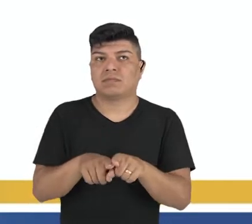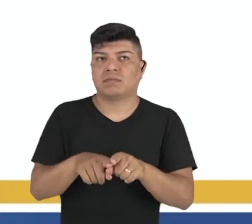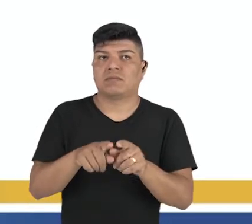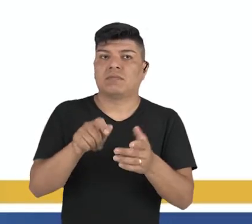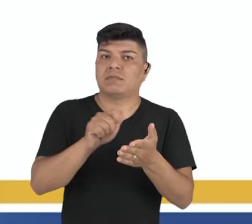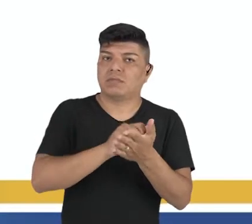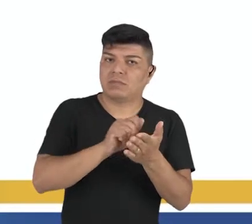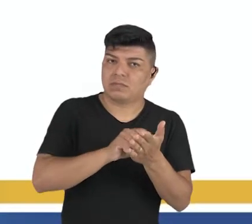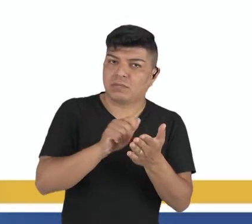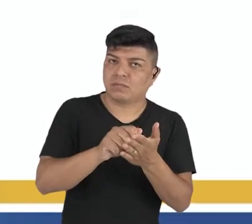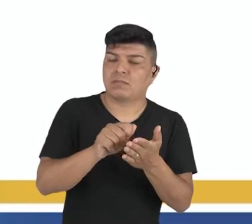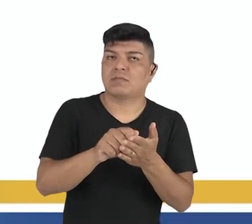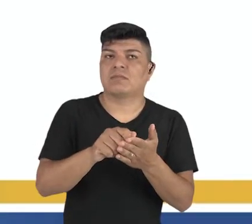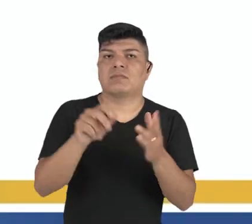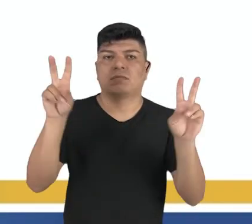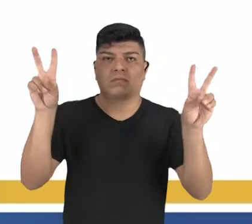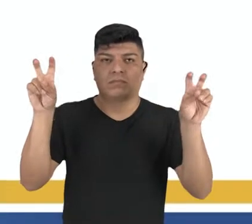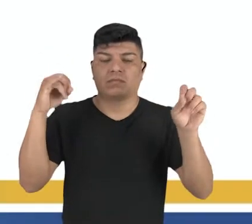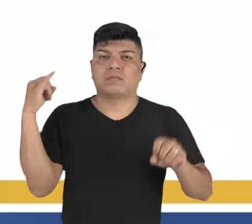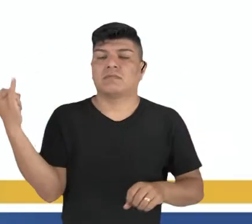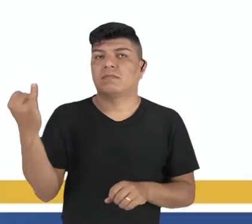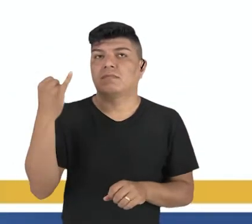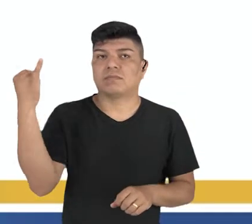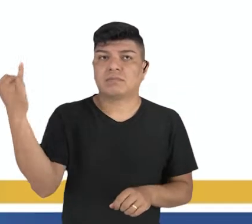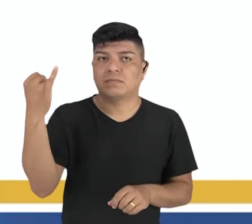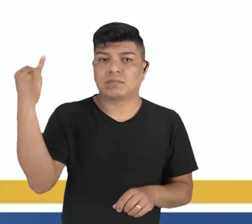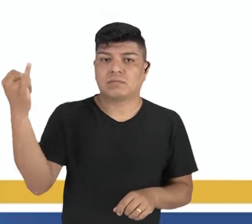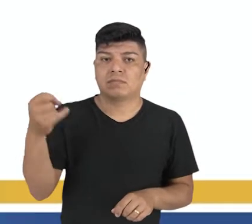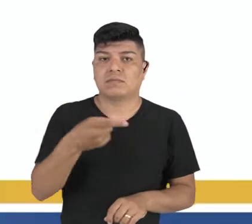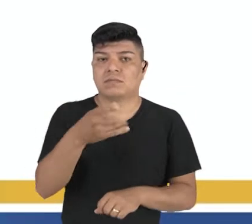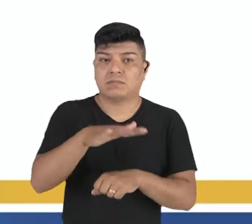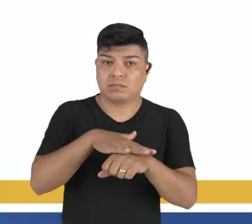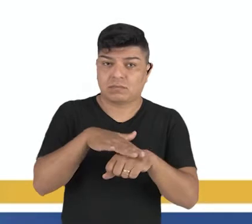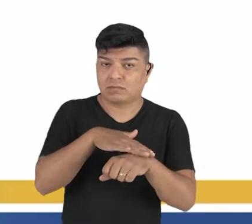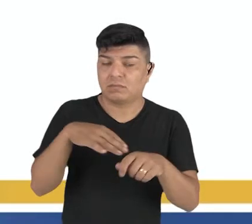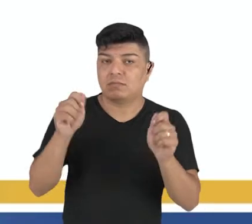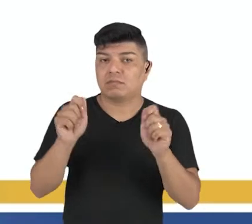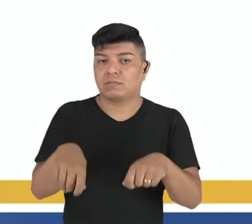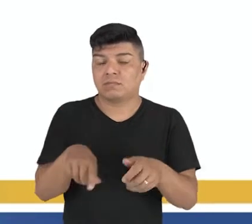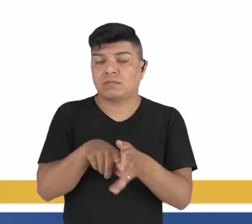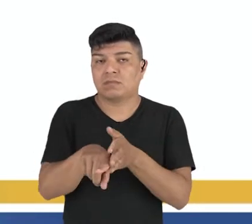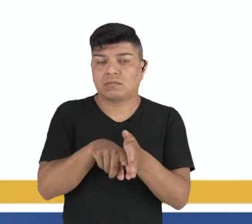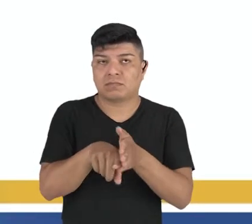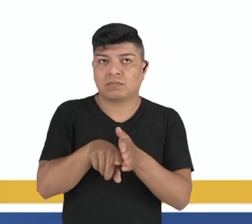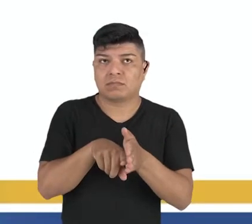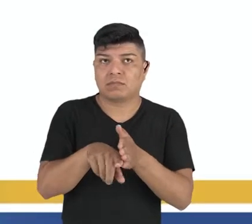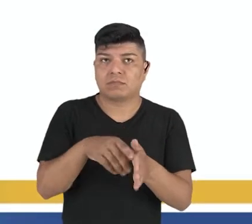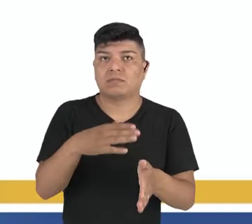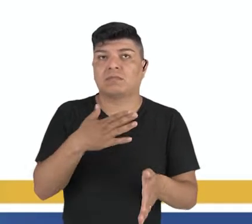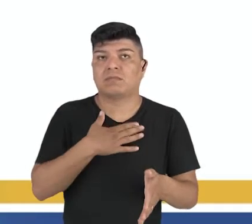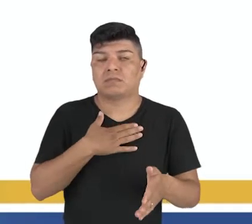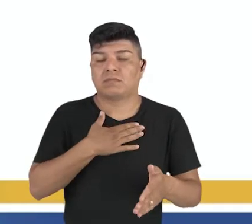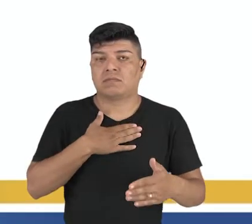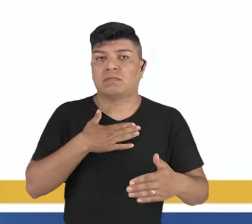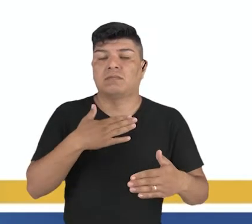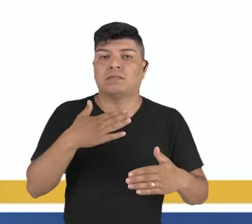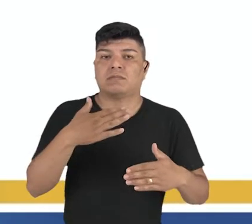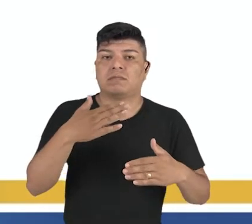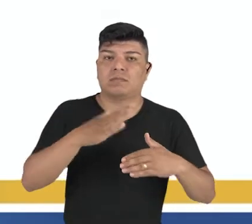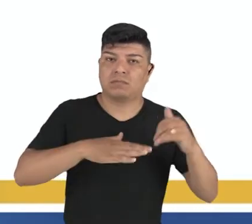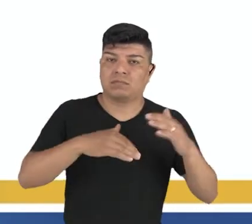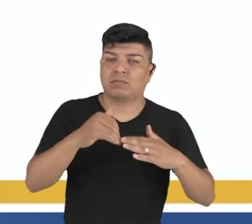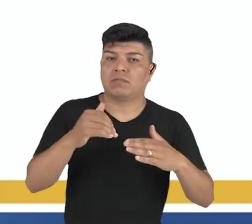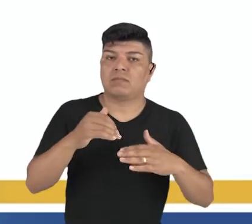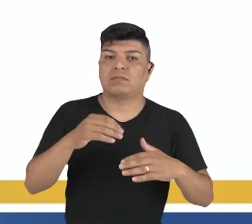dados, que vão trazer assuntos importantes para você discutir. Pode ser para pesquisar na minha área da disciplina, que é